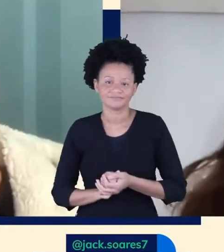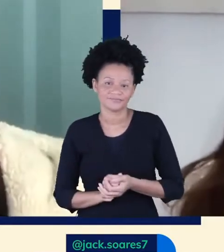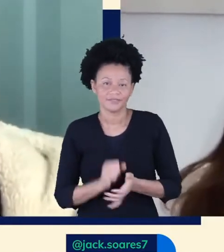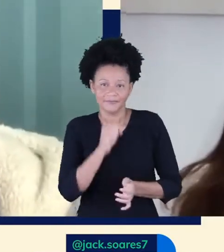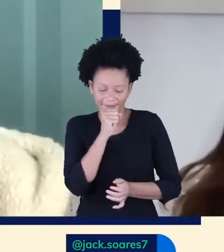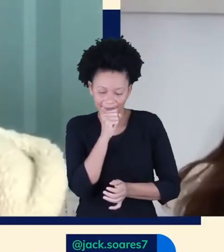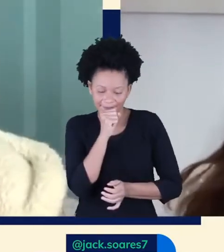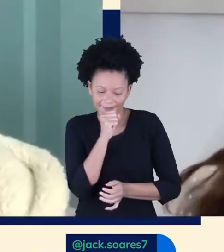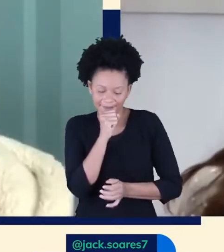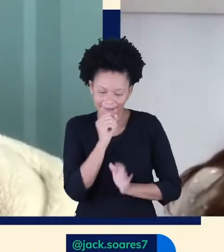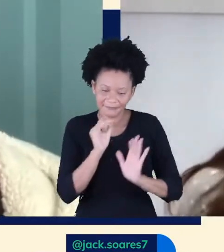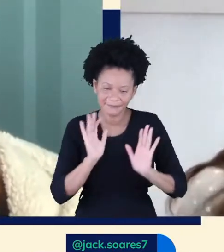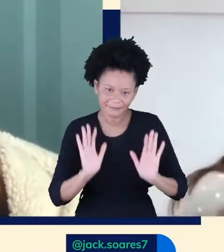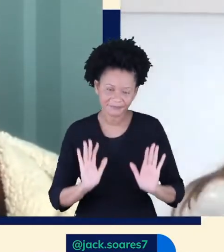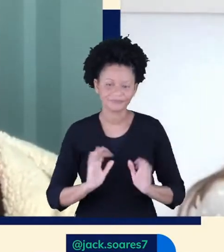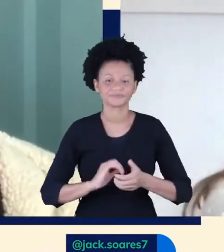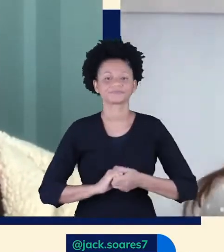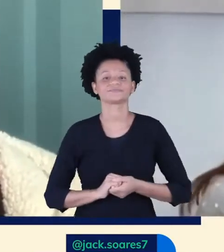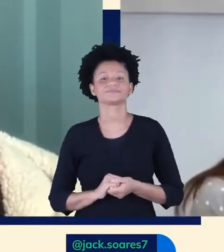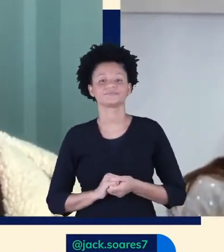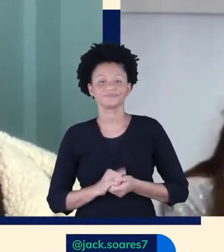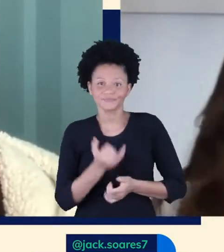Pois você corta essas tosses, Fafá.